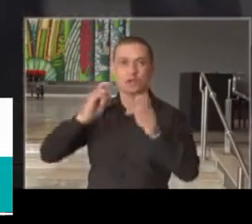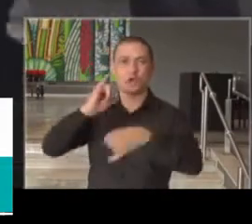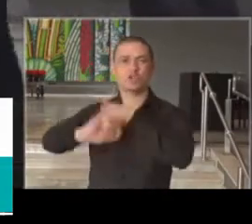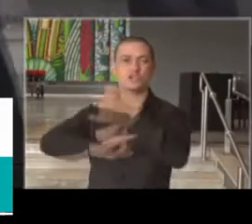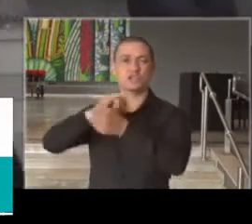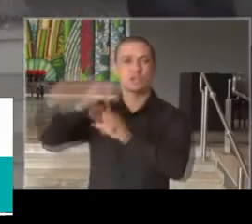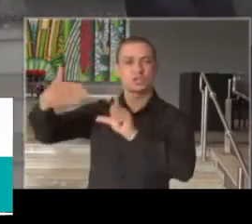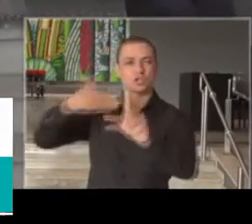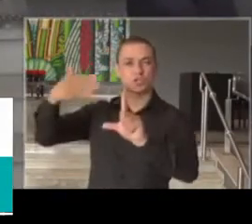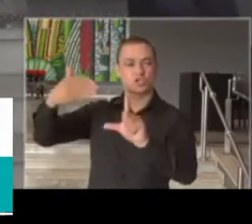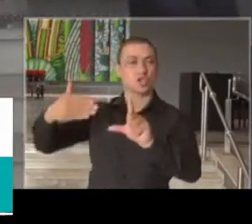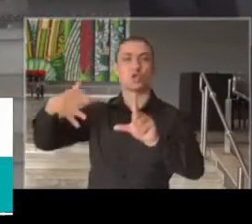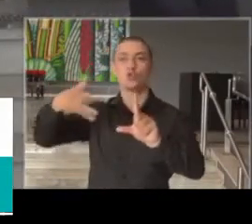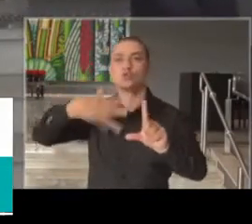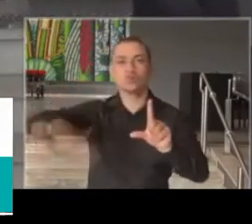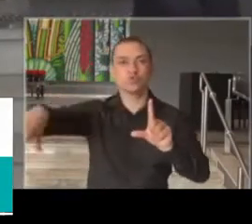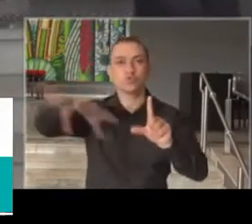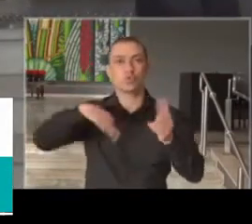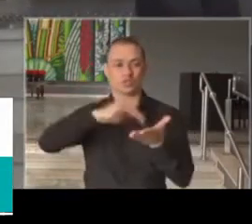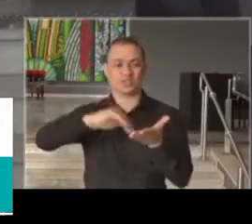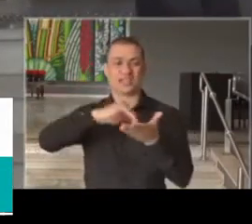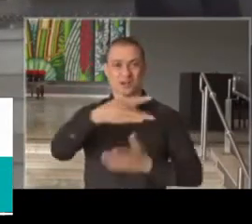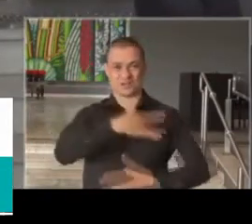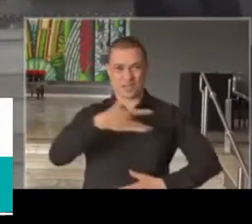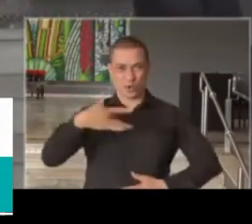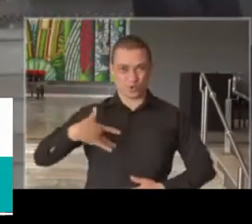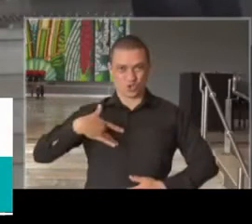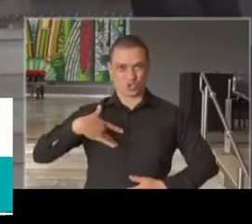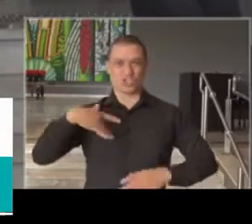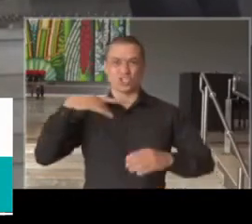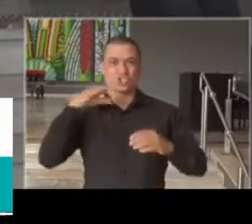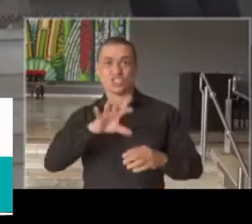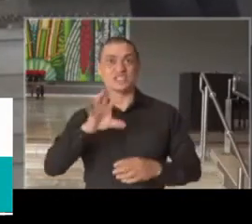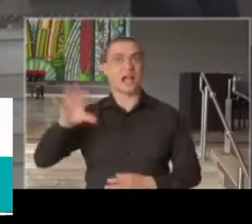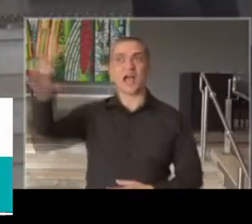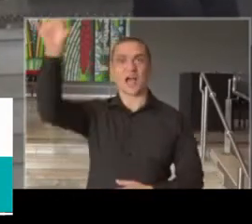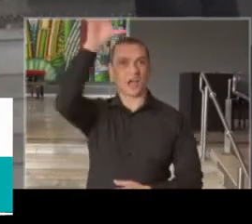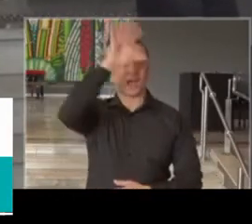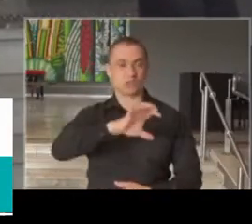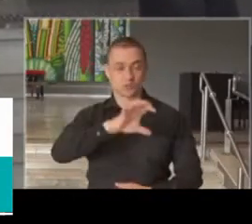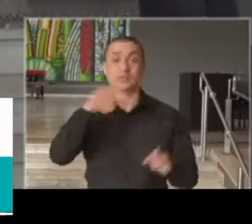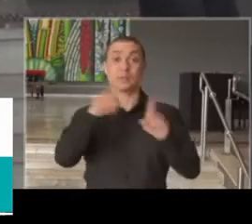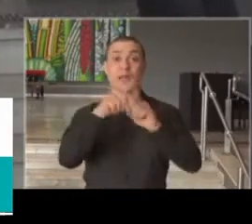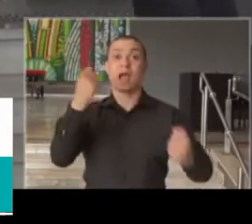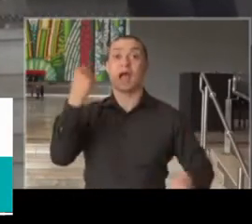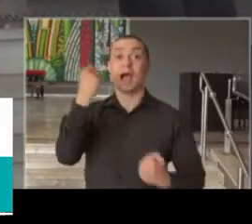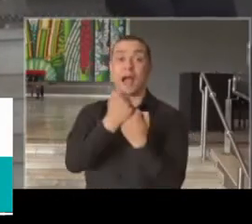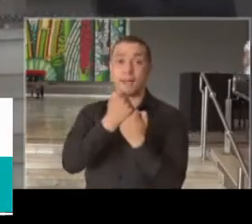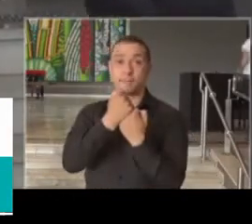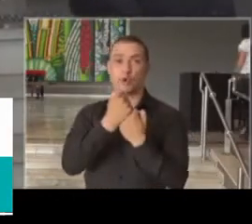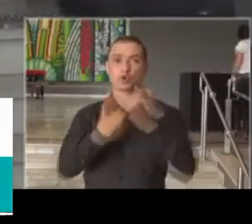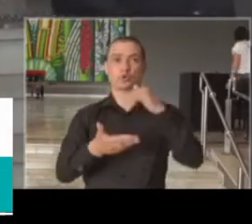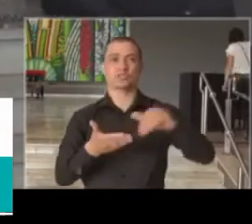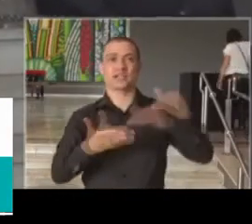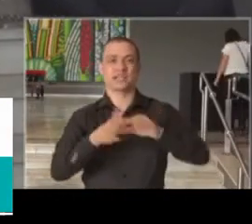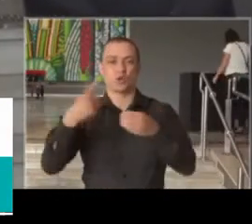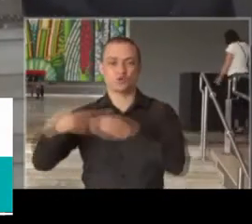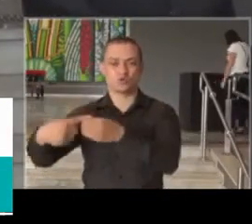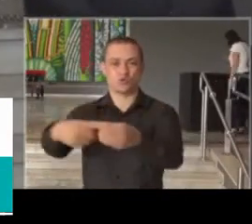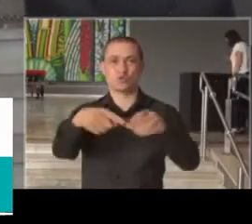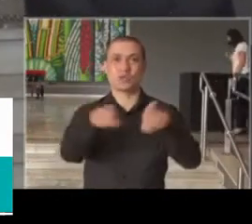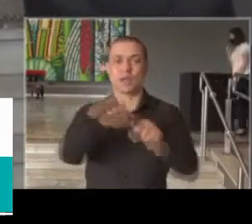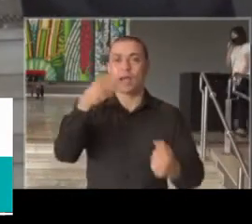entre todos os secretários estaduais da saúde, assim como com o apoio dos secretários municipais da